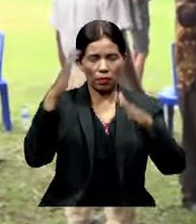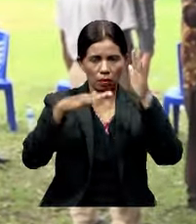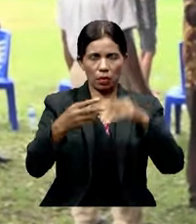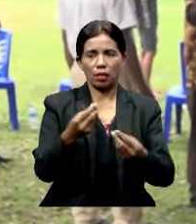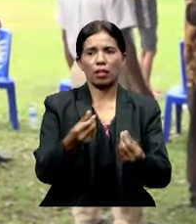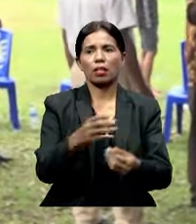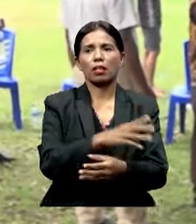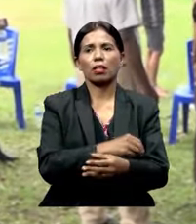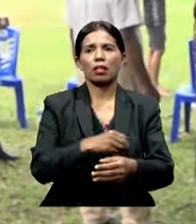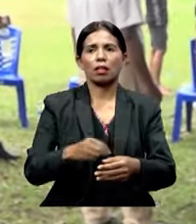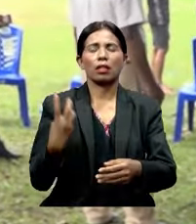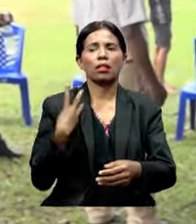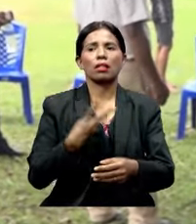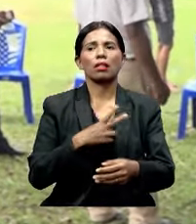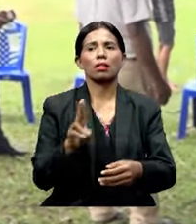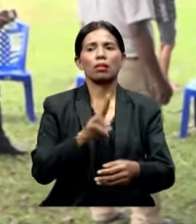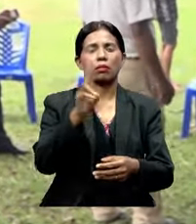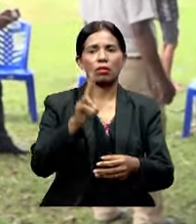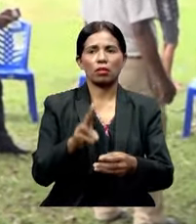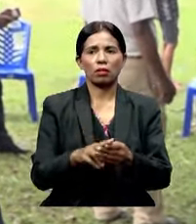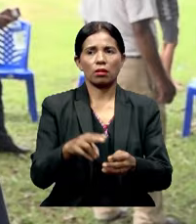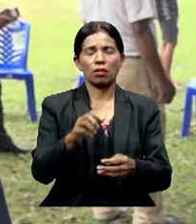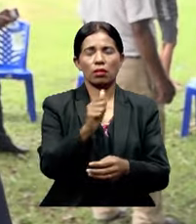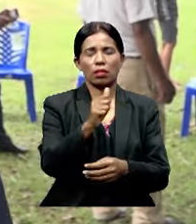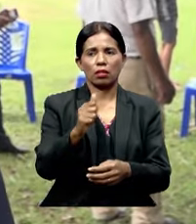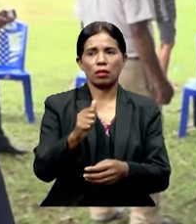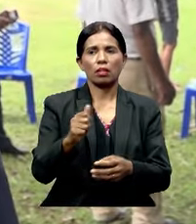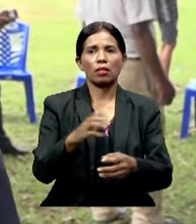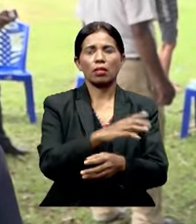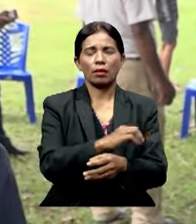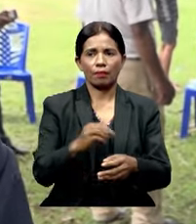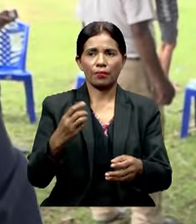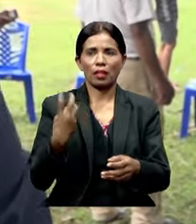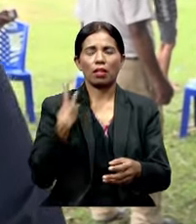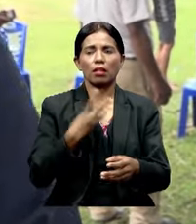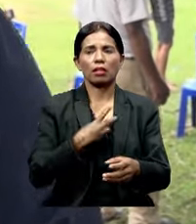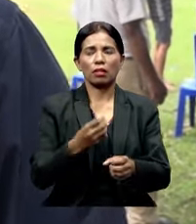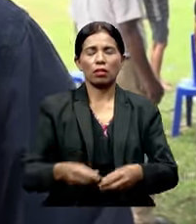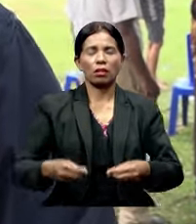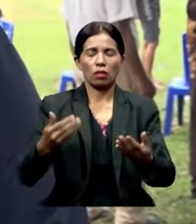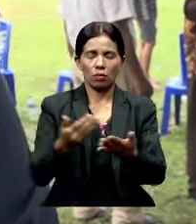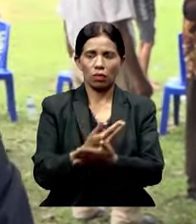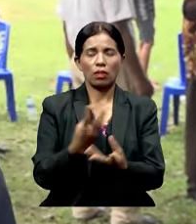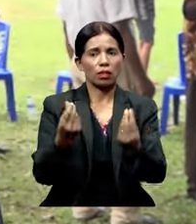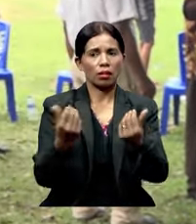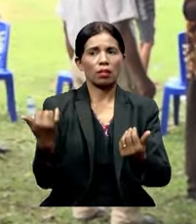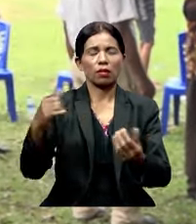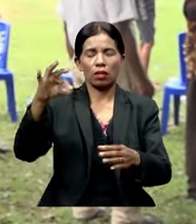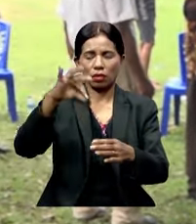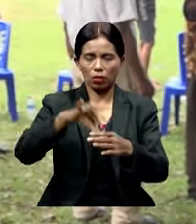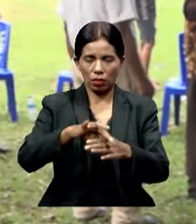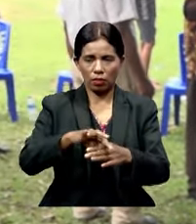Tamo rai sendo durante, tendo usado adubos químicos para clos, antes de tal tratamento, foi um falo rai, ser na tunene, produção melão